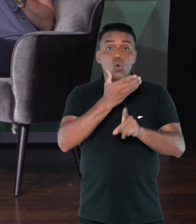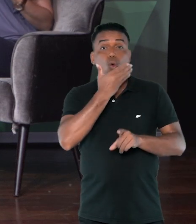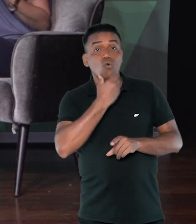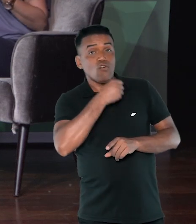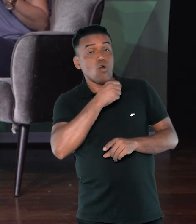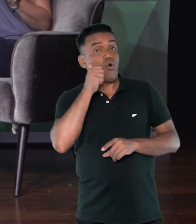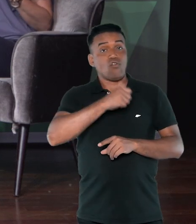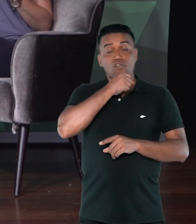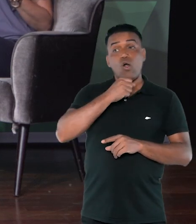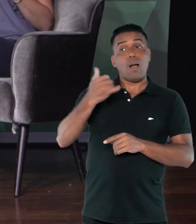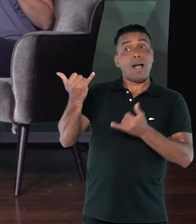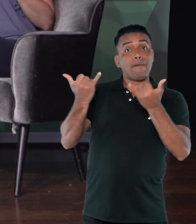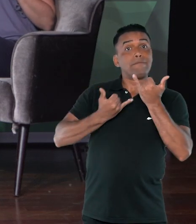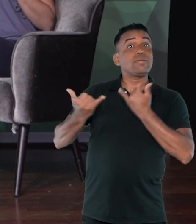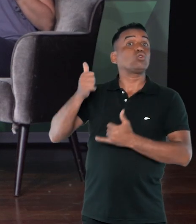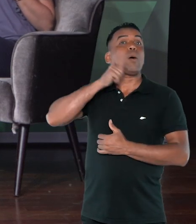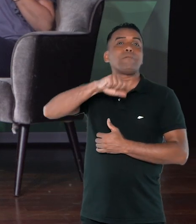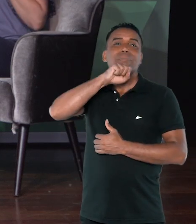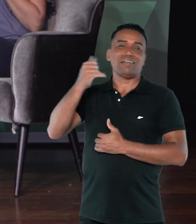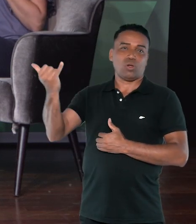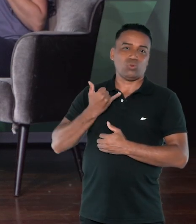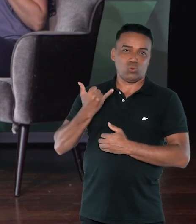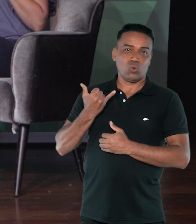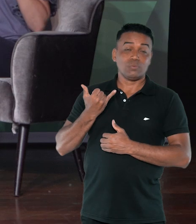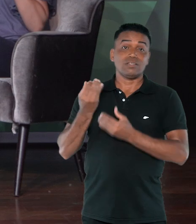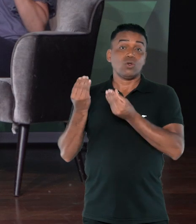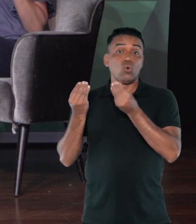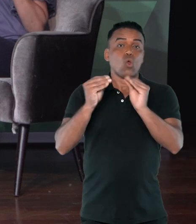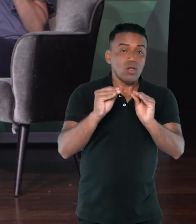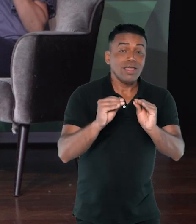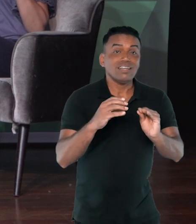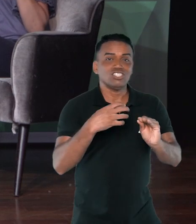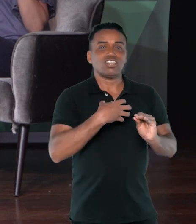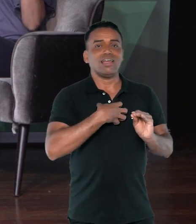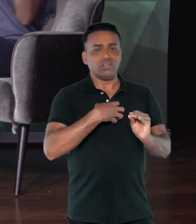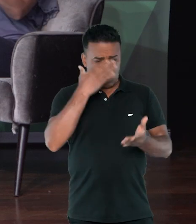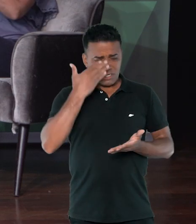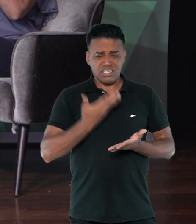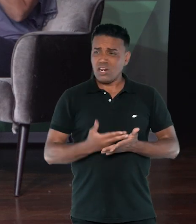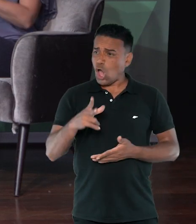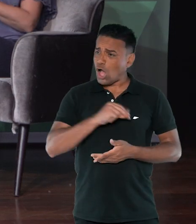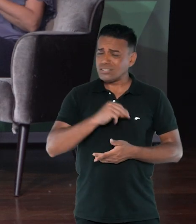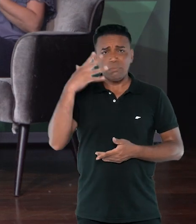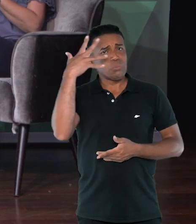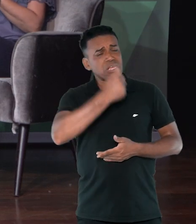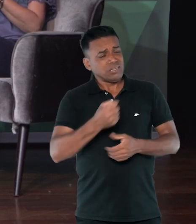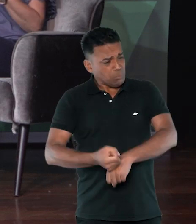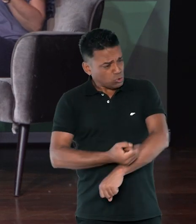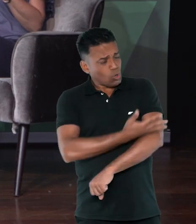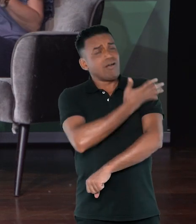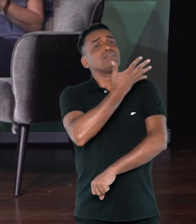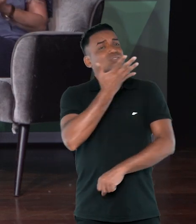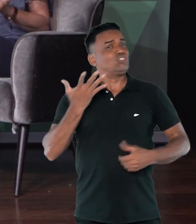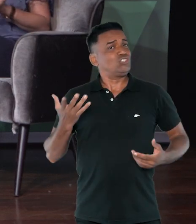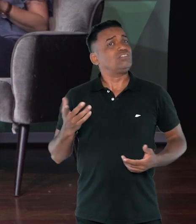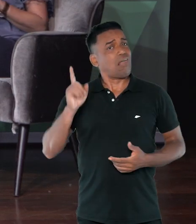acabei acreditando que era assim. E falei, nossa, e ficou bonito, ficou emocionante, e foi assim. E hoje eu vejo a cena acontecendo dessa forma, mas